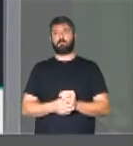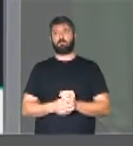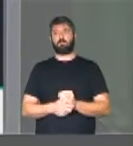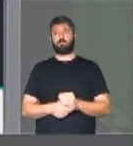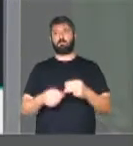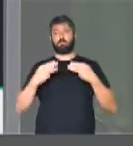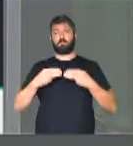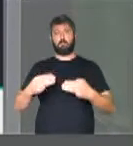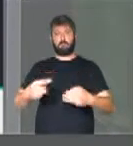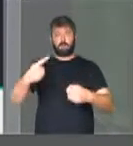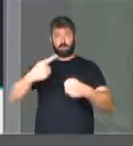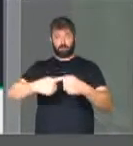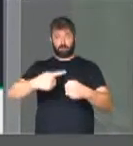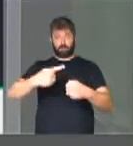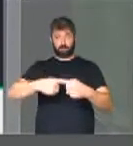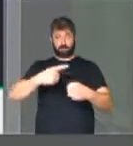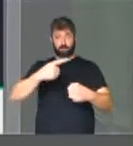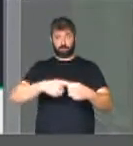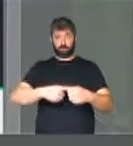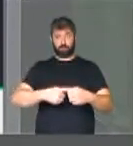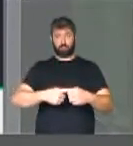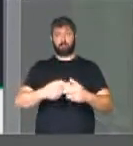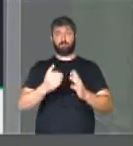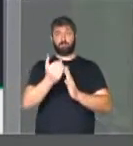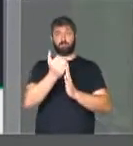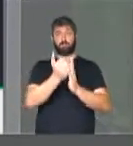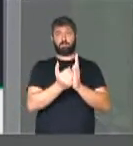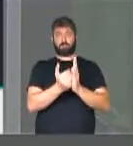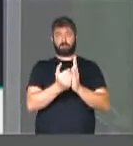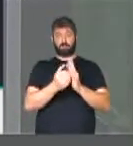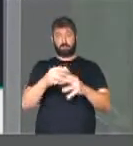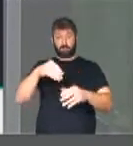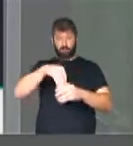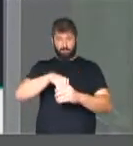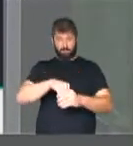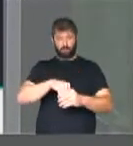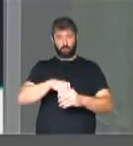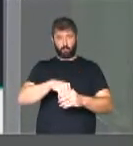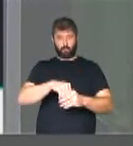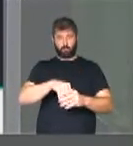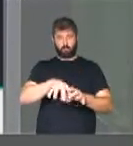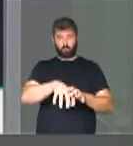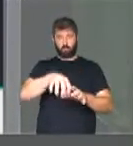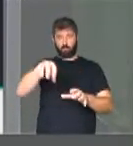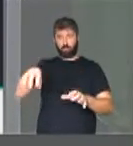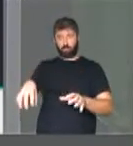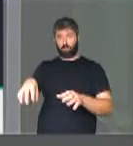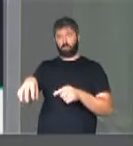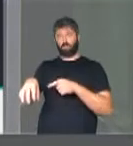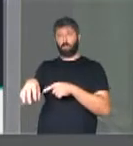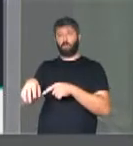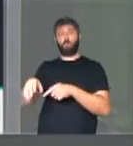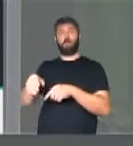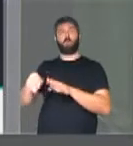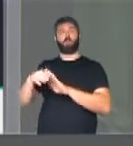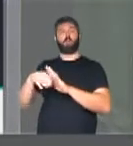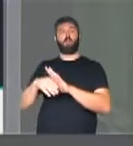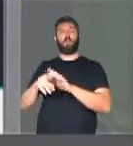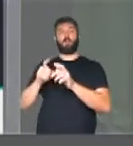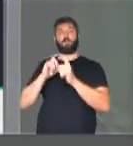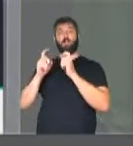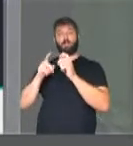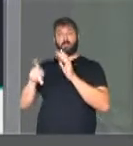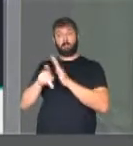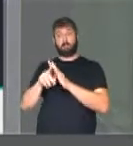o Ministério das Cidades teria um remanejamento interno para o programa de gestão e manutenção